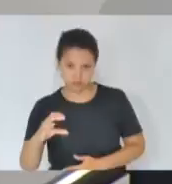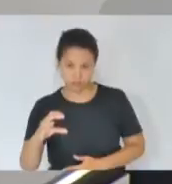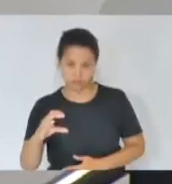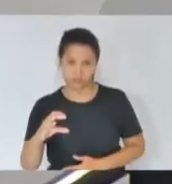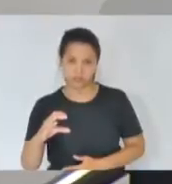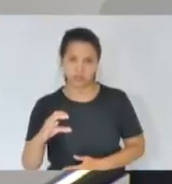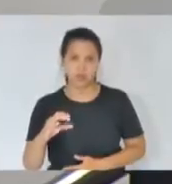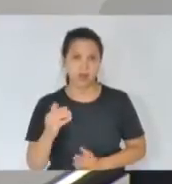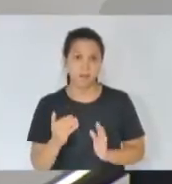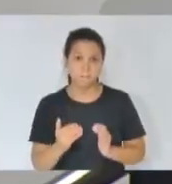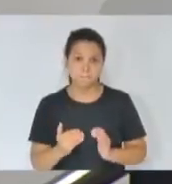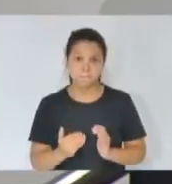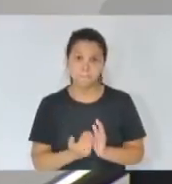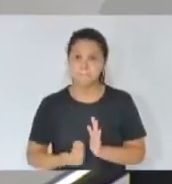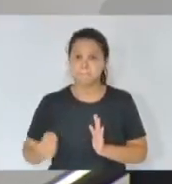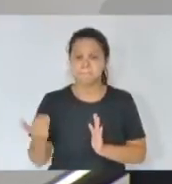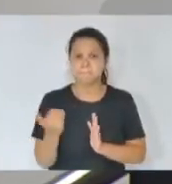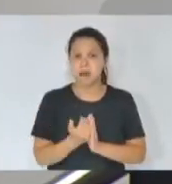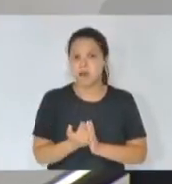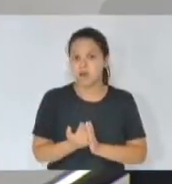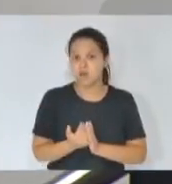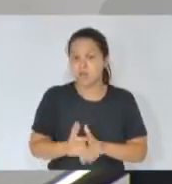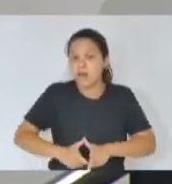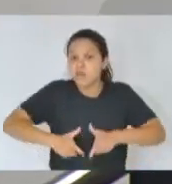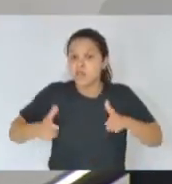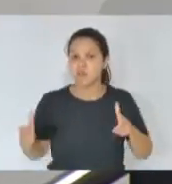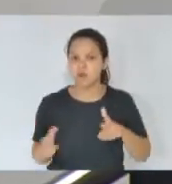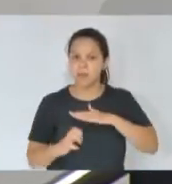maior empresa de pescados do mundo